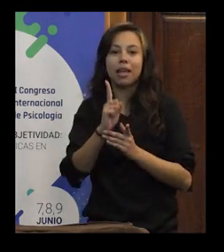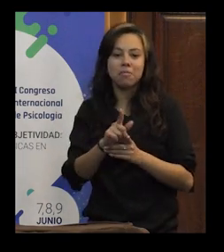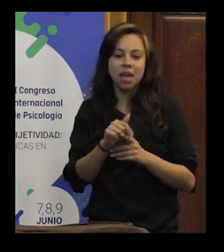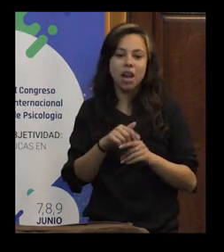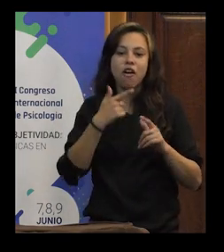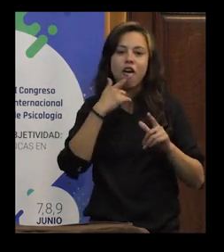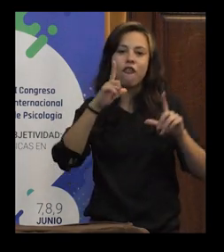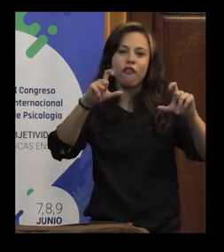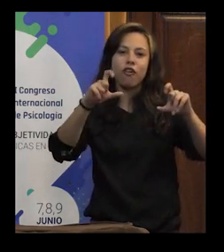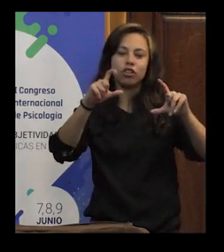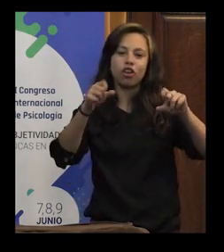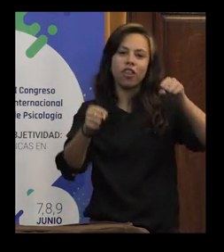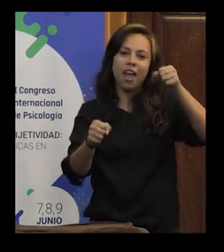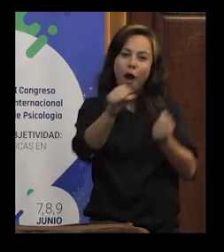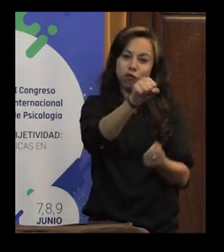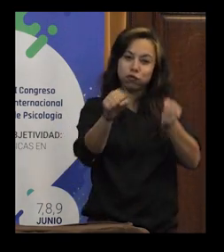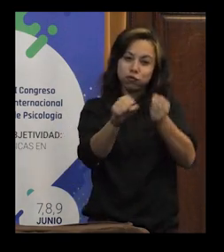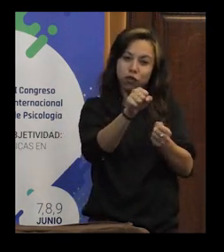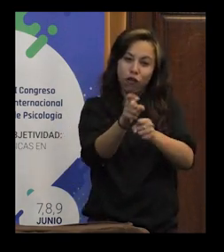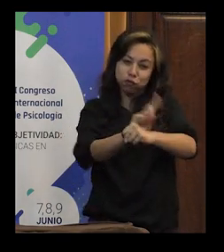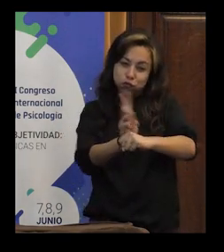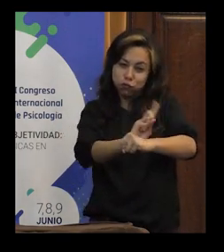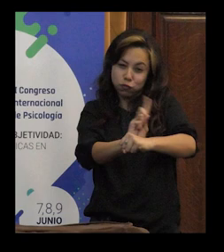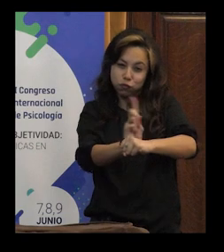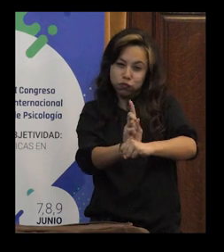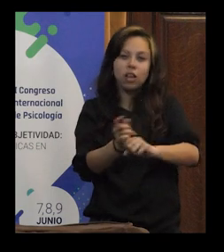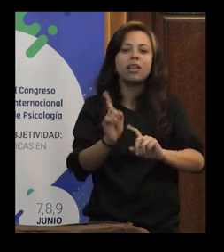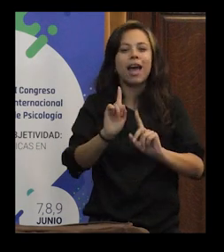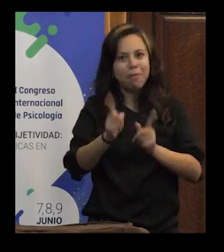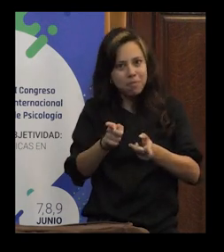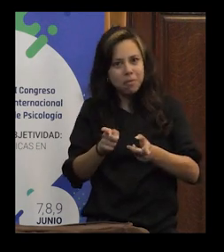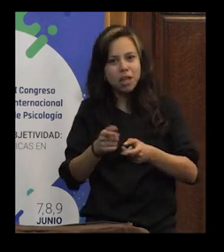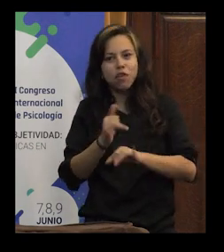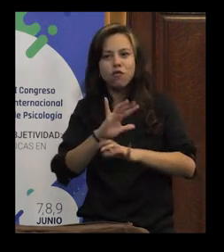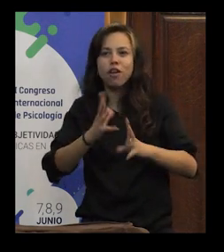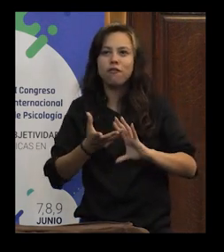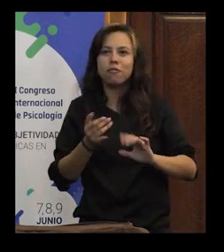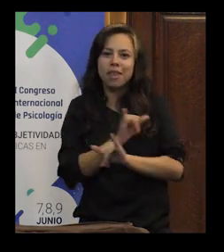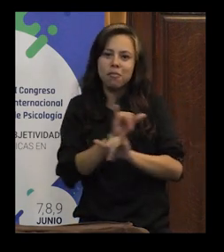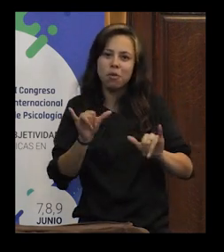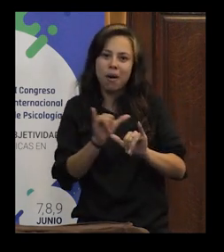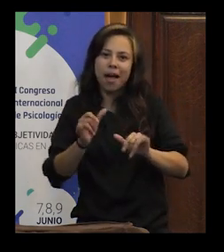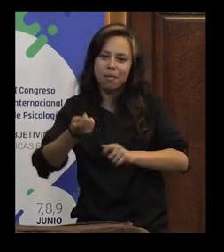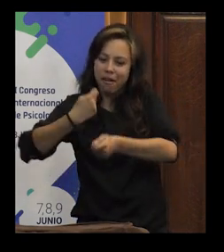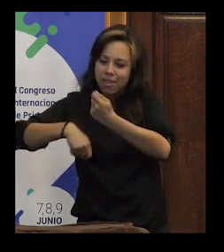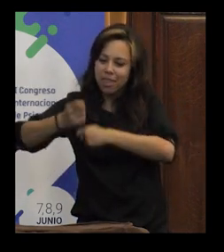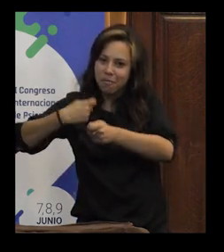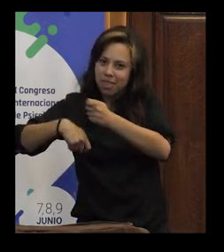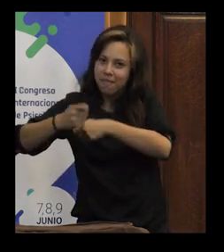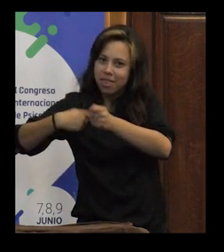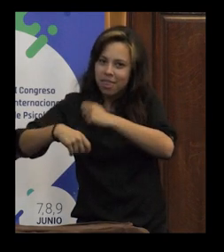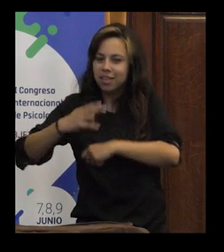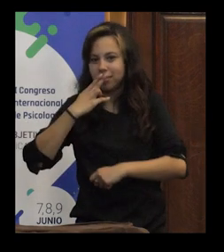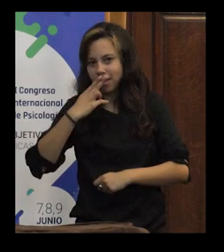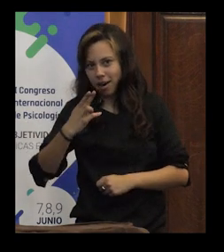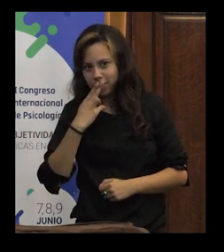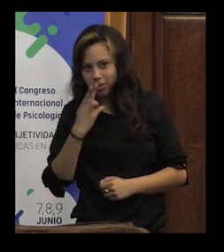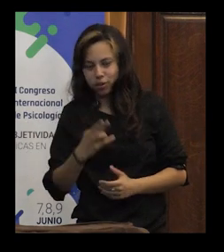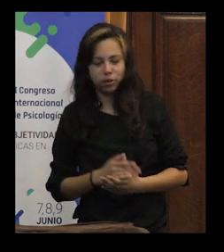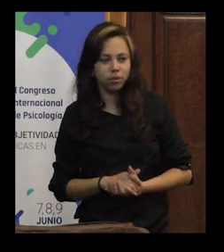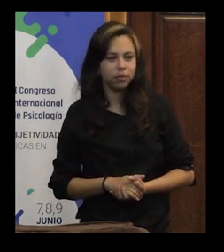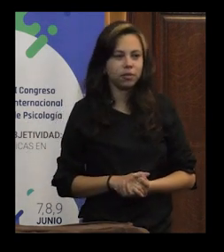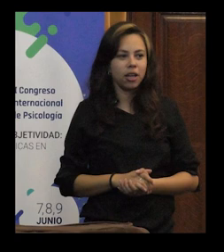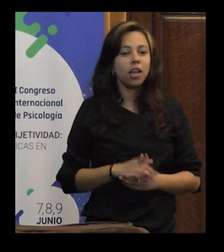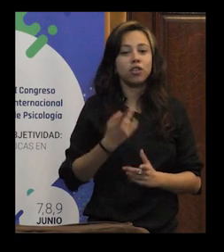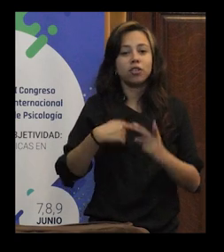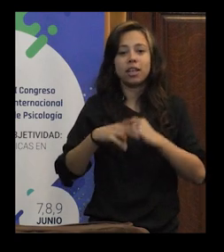se proibiu a propaganda, o uso de propaganda de cigarrillos. Mas,